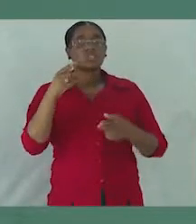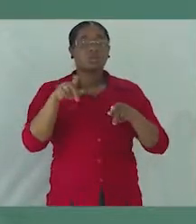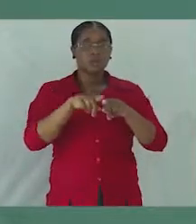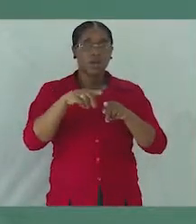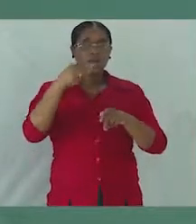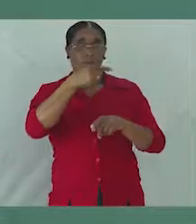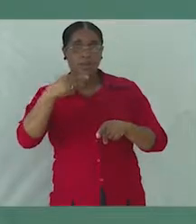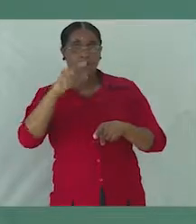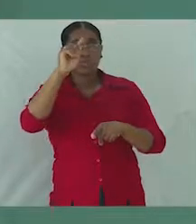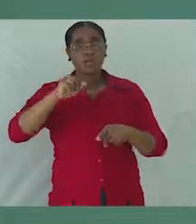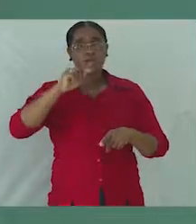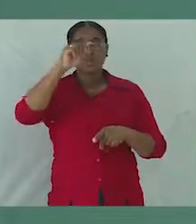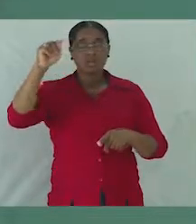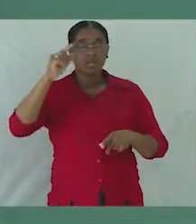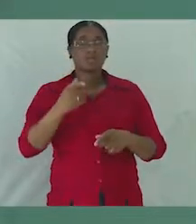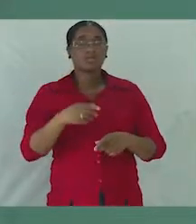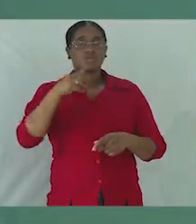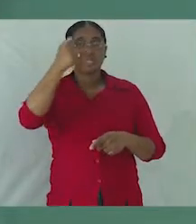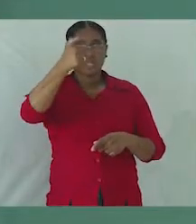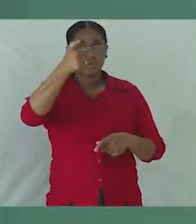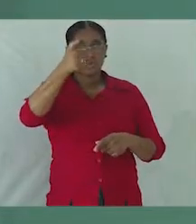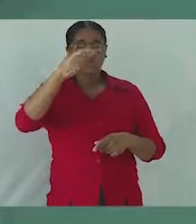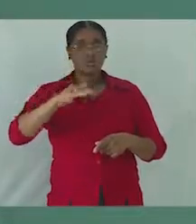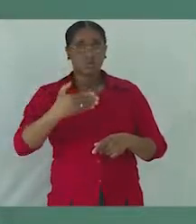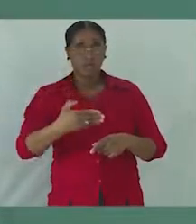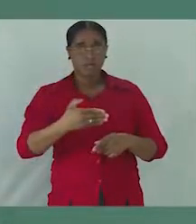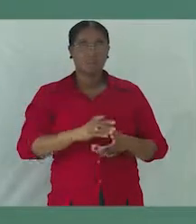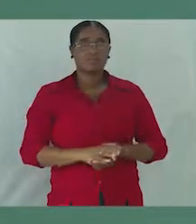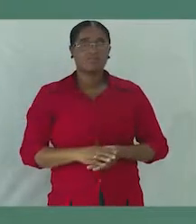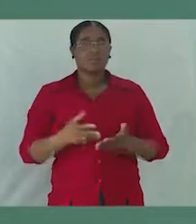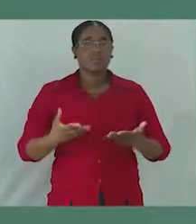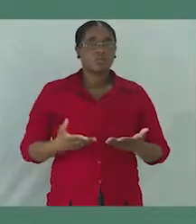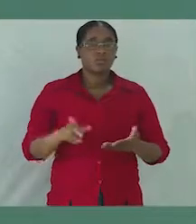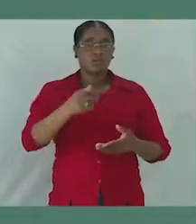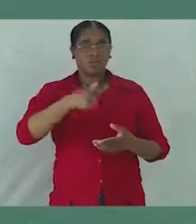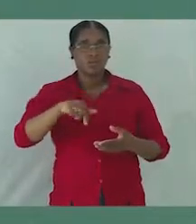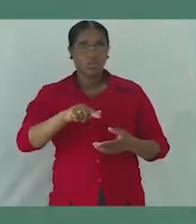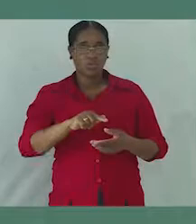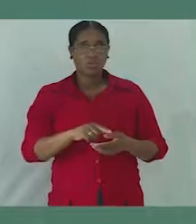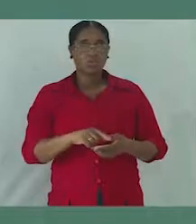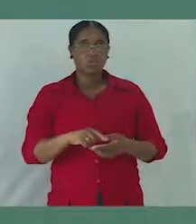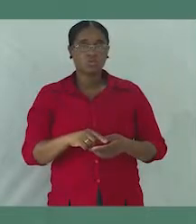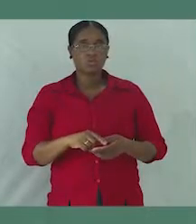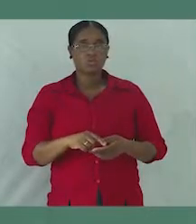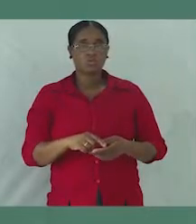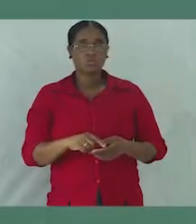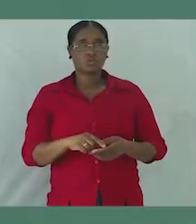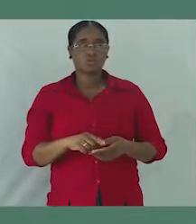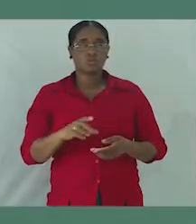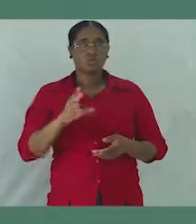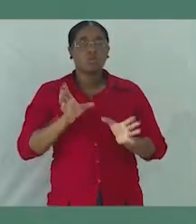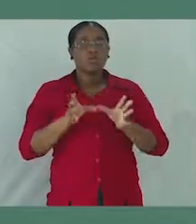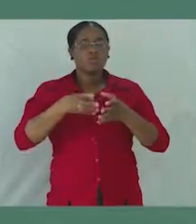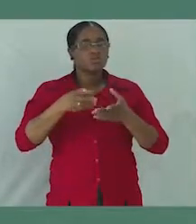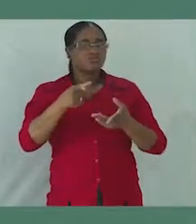raiz quadrada de 5 sobre 7. Então, o nosso conjunto de solução, nós vamos